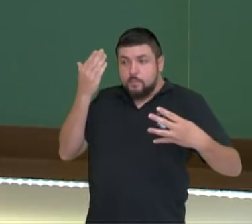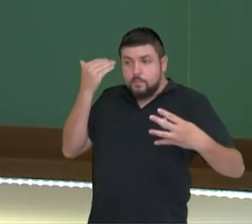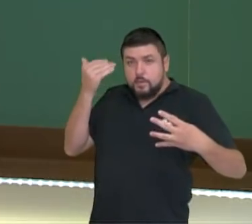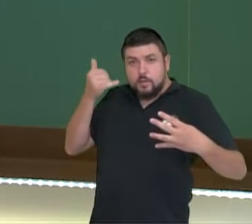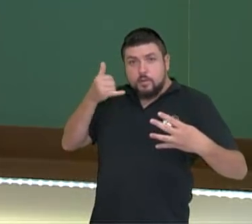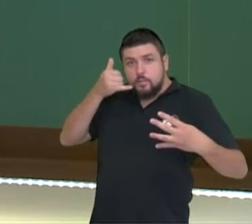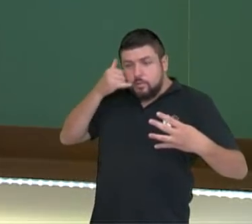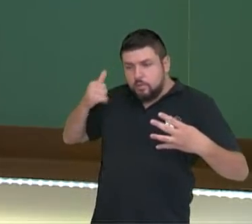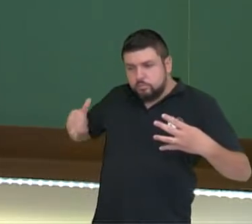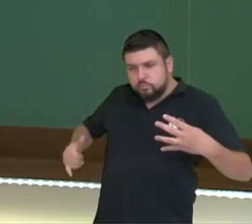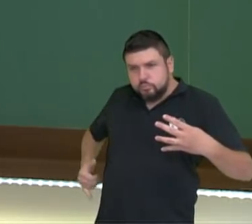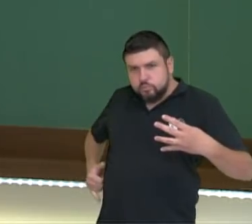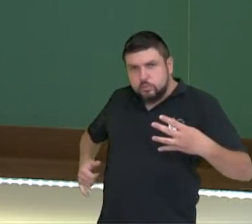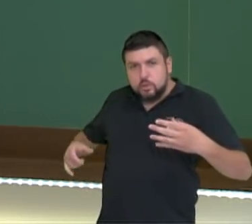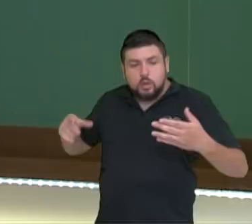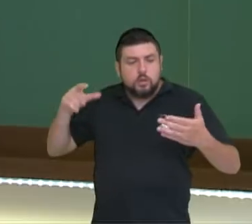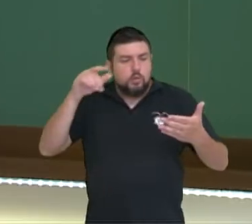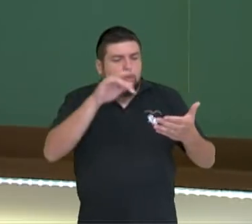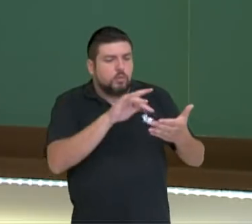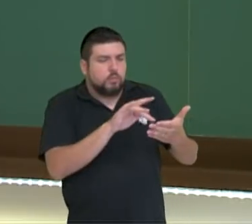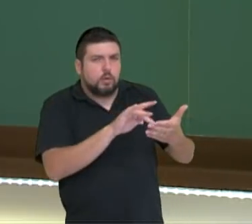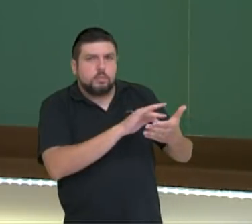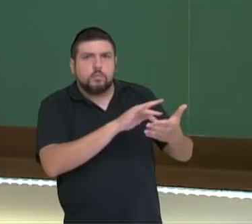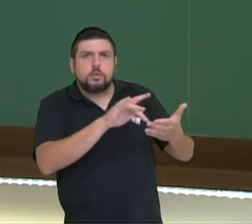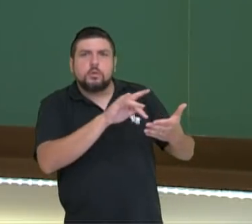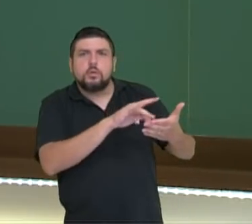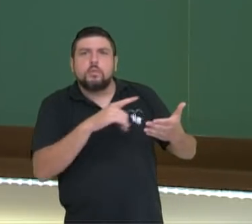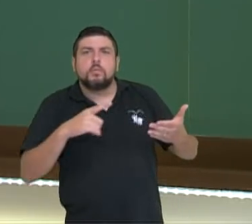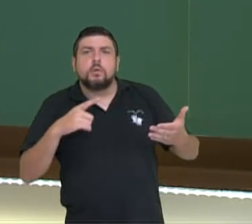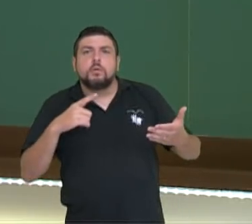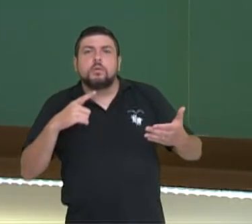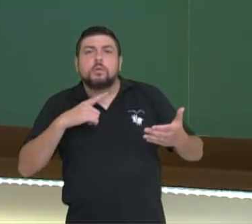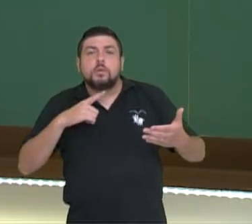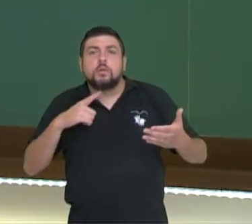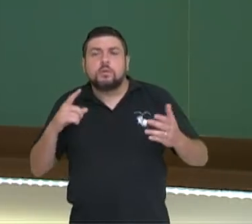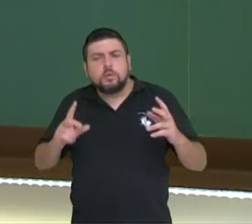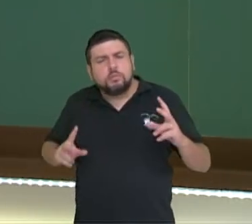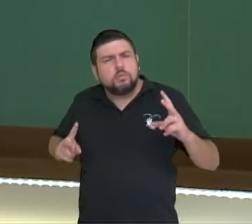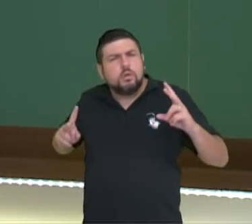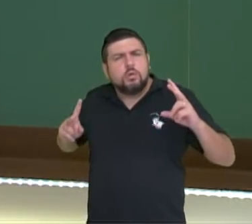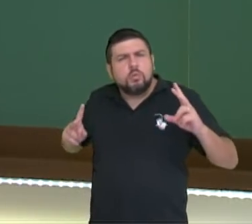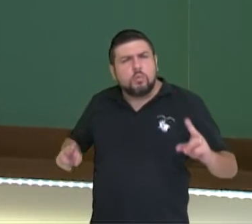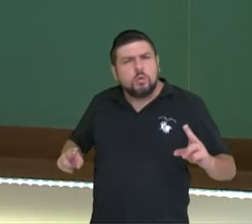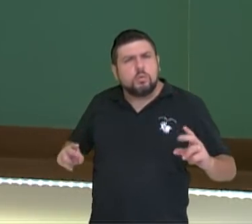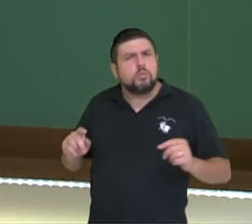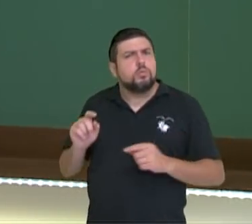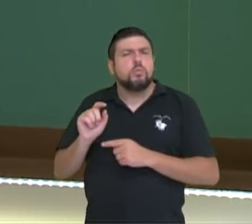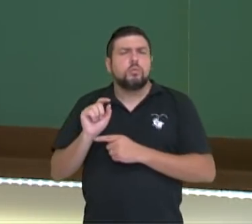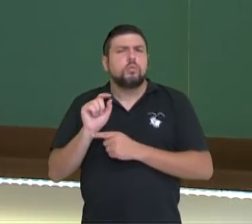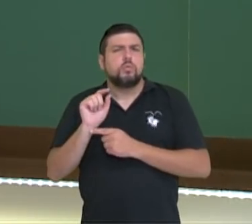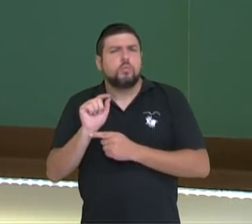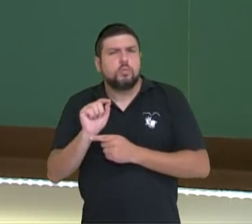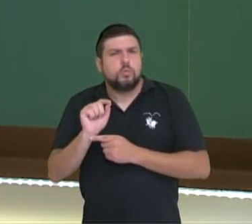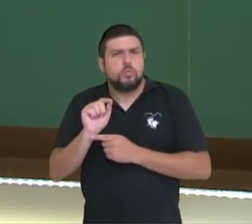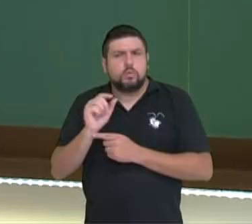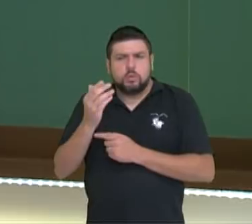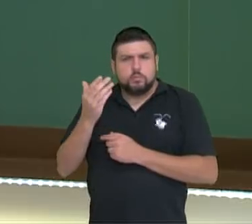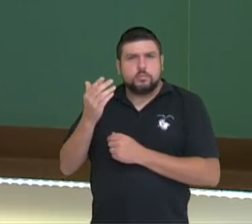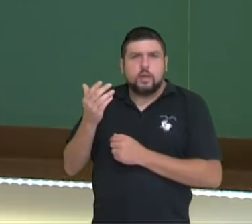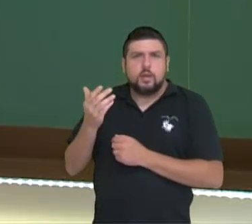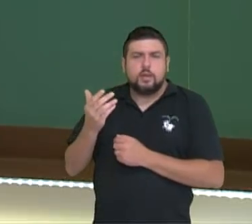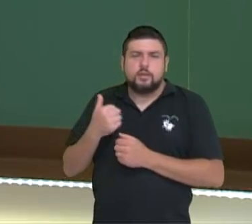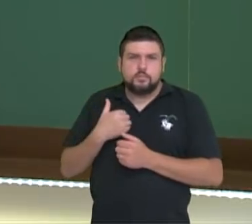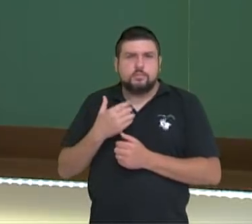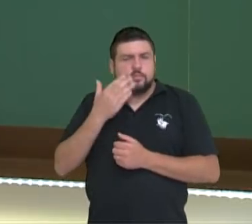existem hoje nos smartphones e também estavam presentes naqueles celulares lá, aquela primeira era